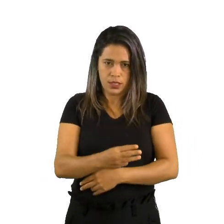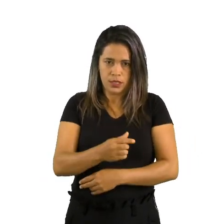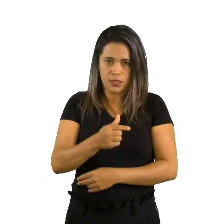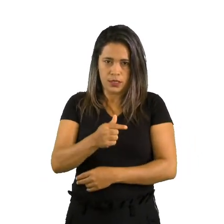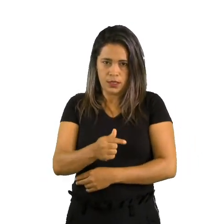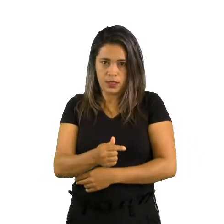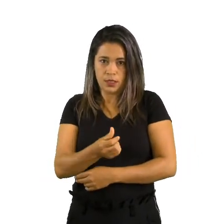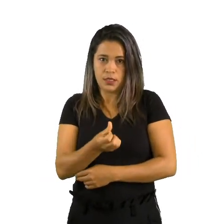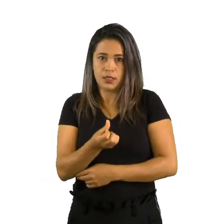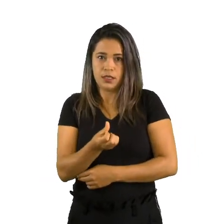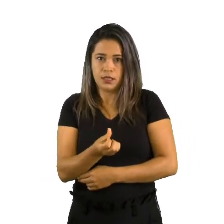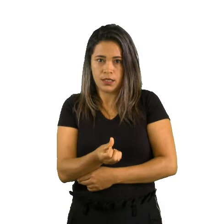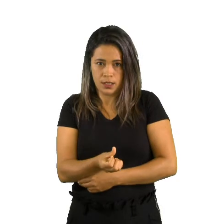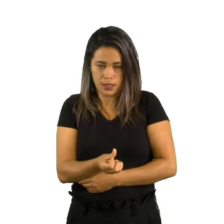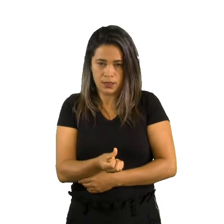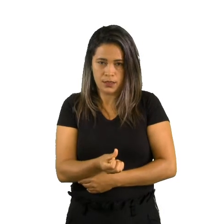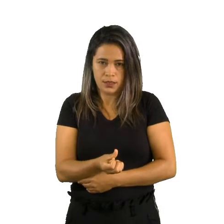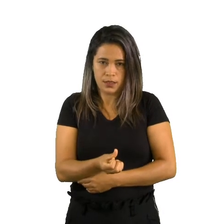376